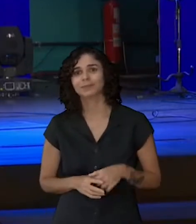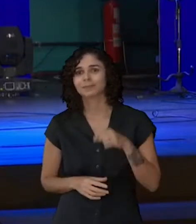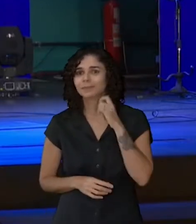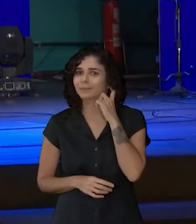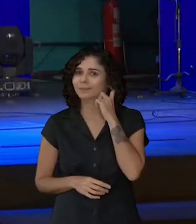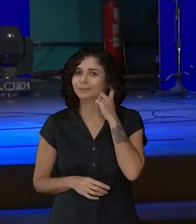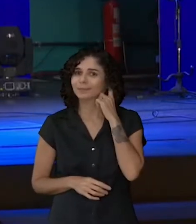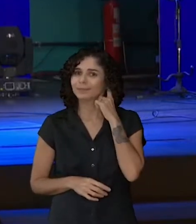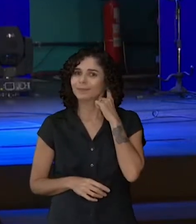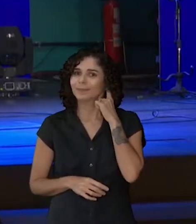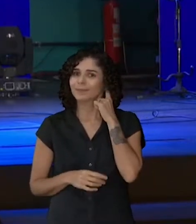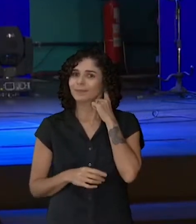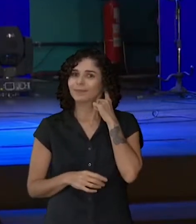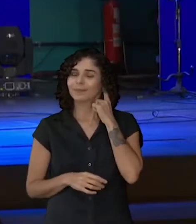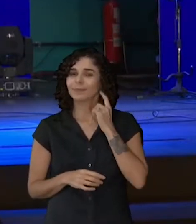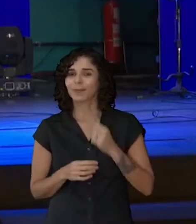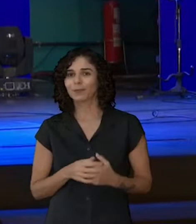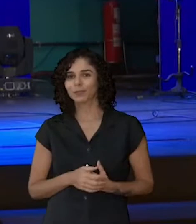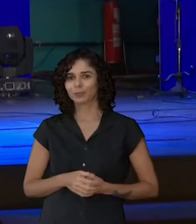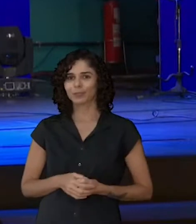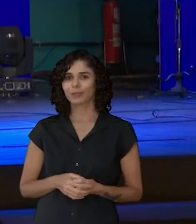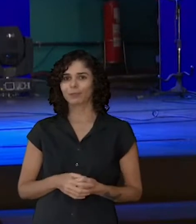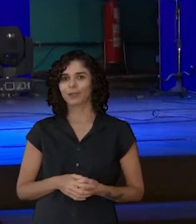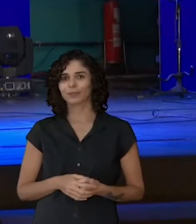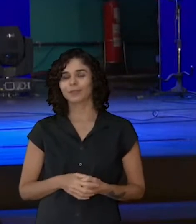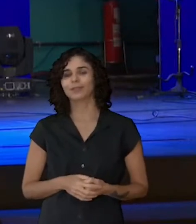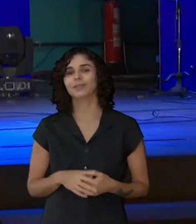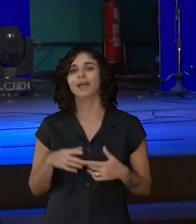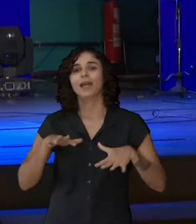E quando ele estava vivendo esse avivamento,